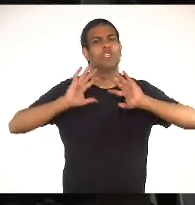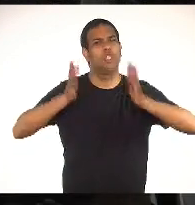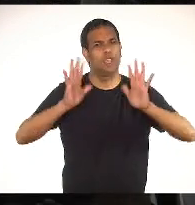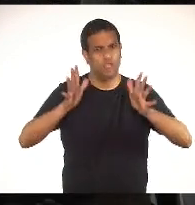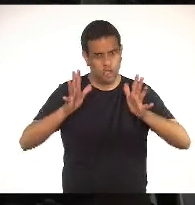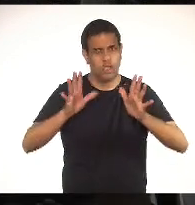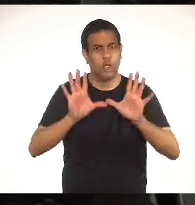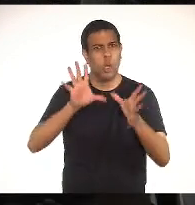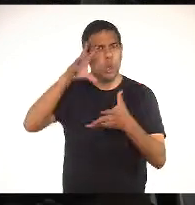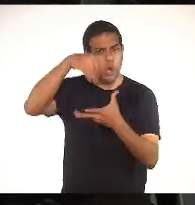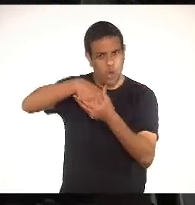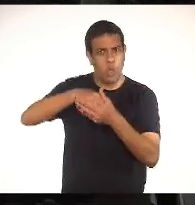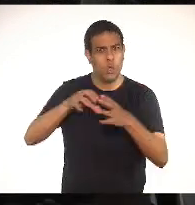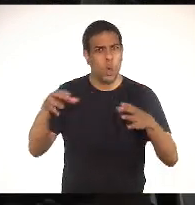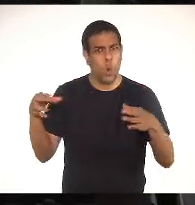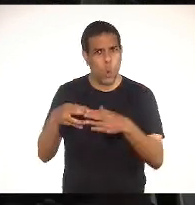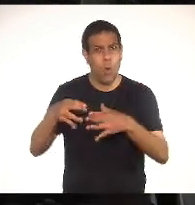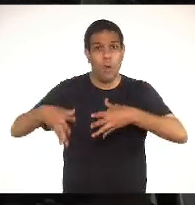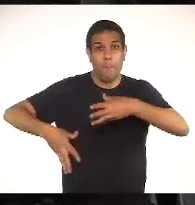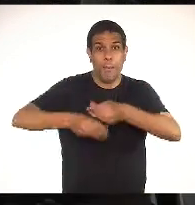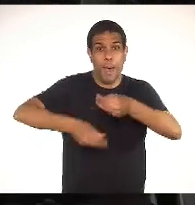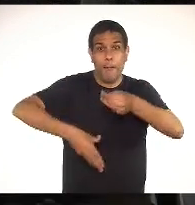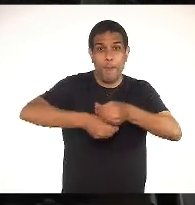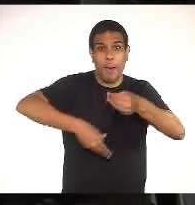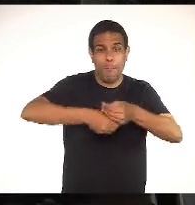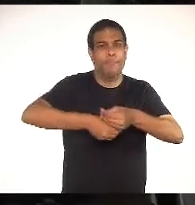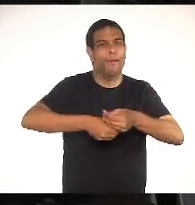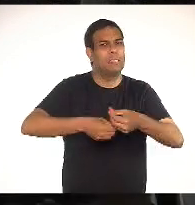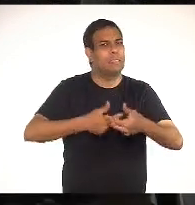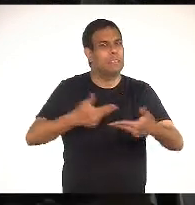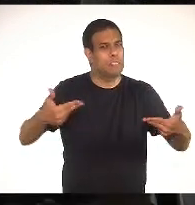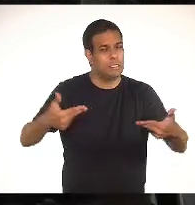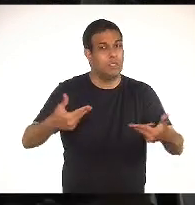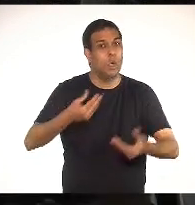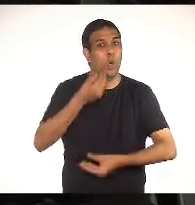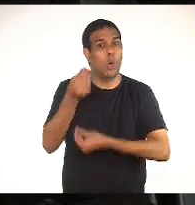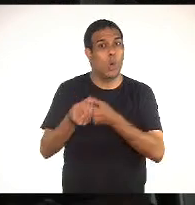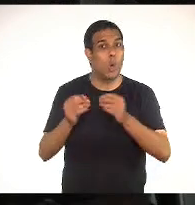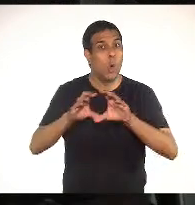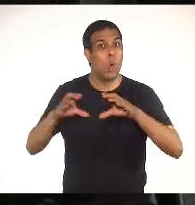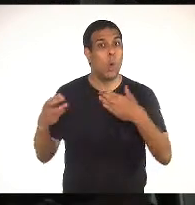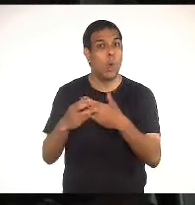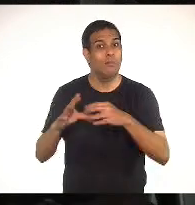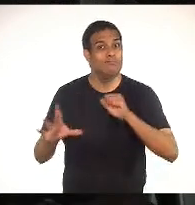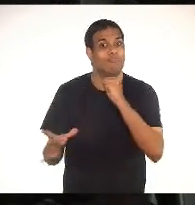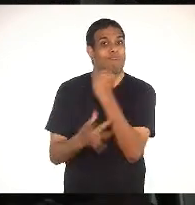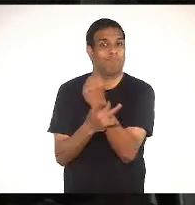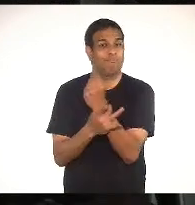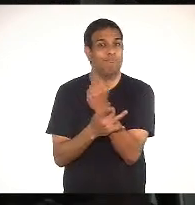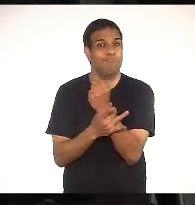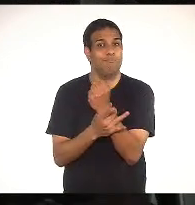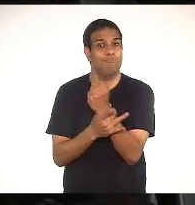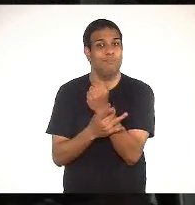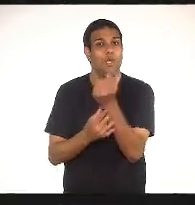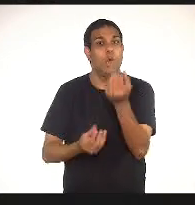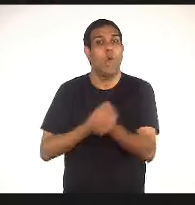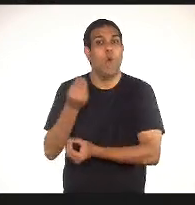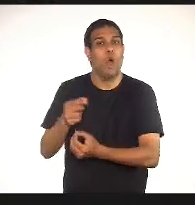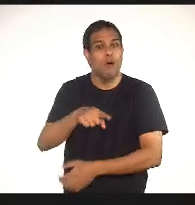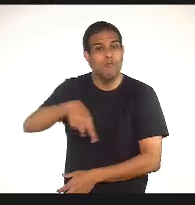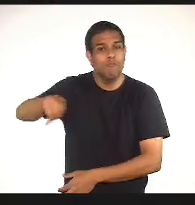no grupo com emendas. Pela Comissão de Defesa Civil, o deputado Rosenberg Reis.